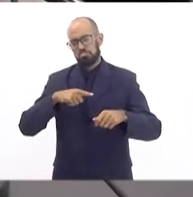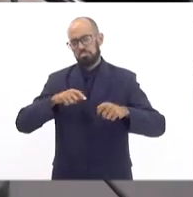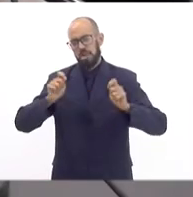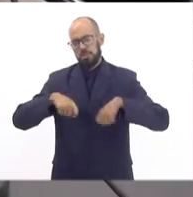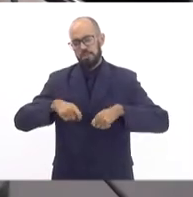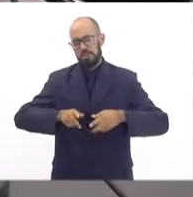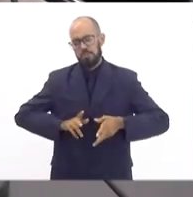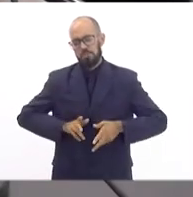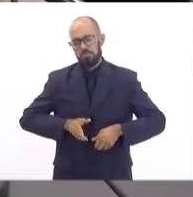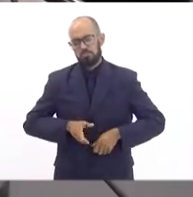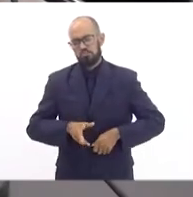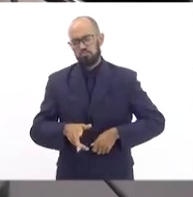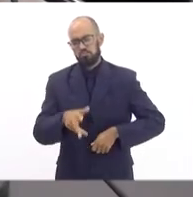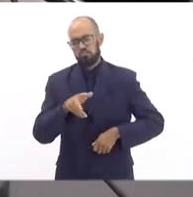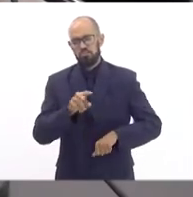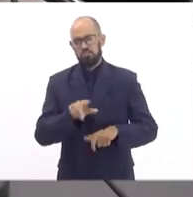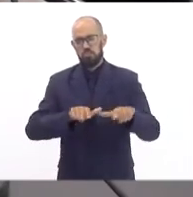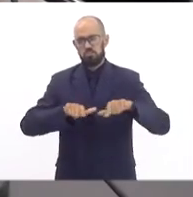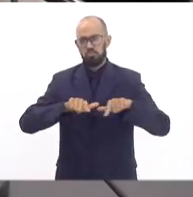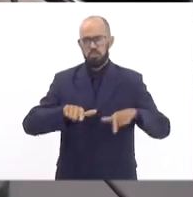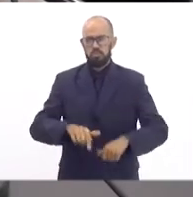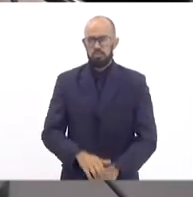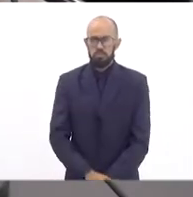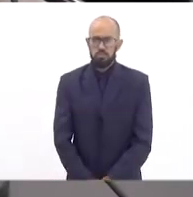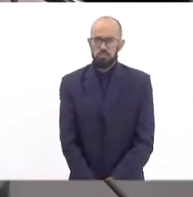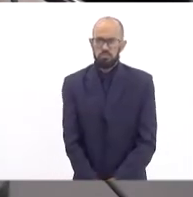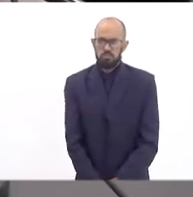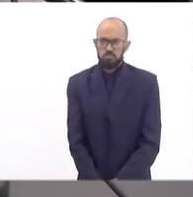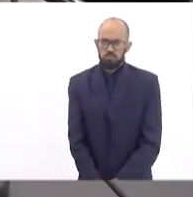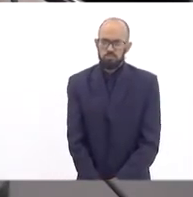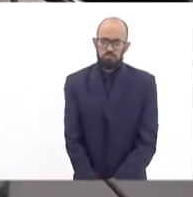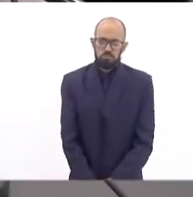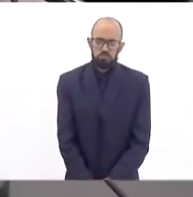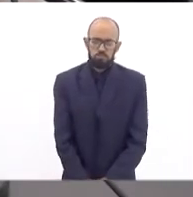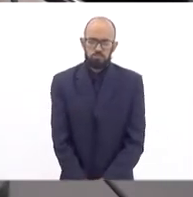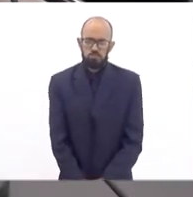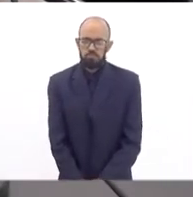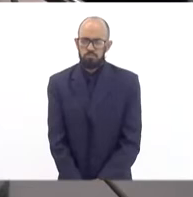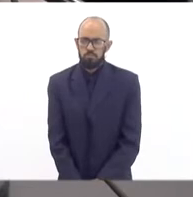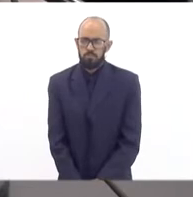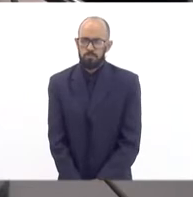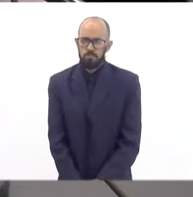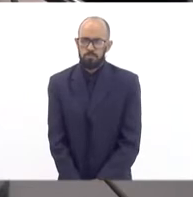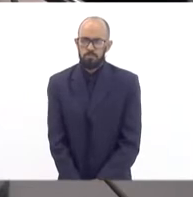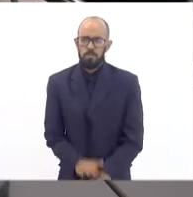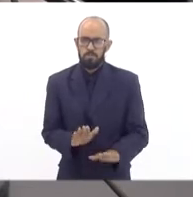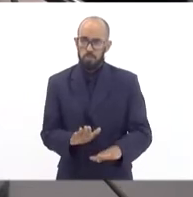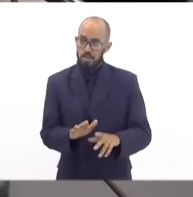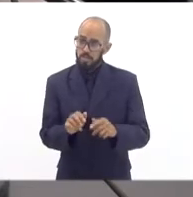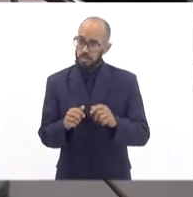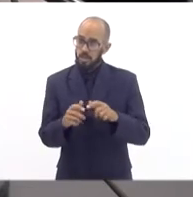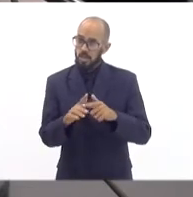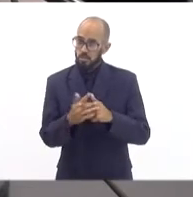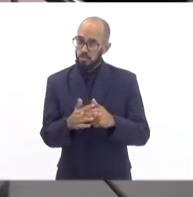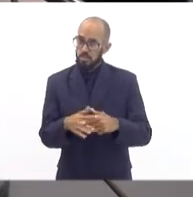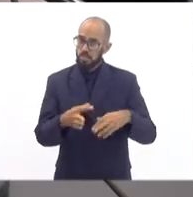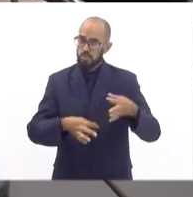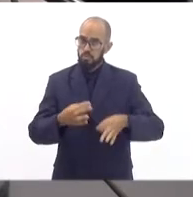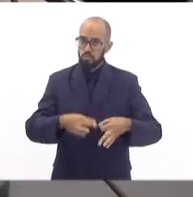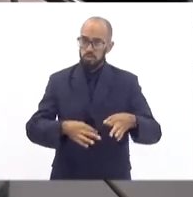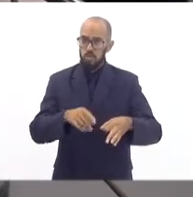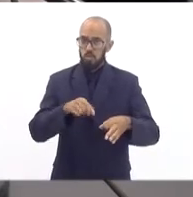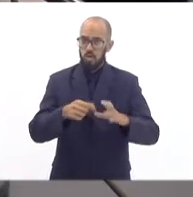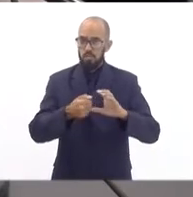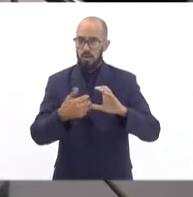concessão. Para a concessão. Mas, de fato, a recuperação judicial é um